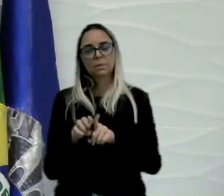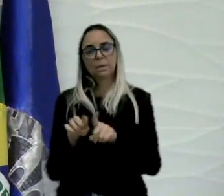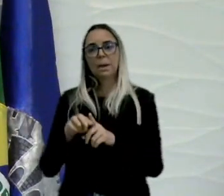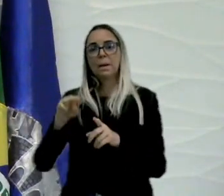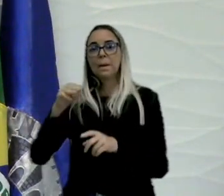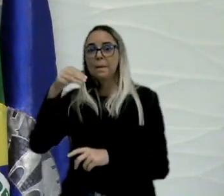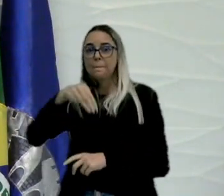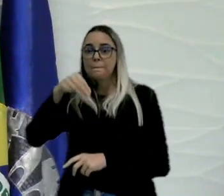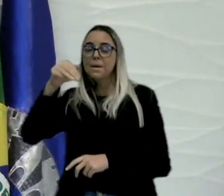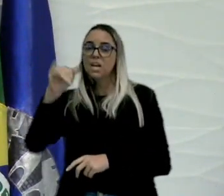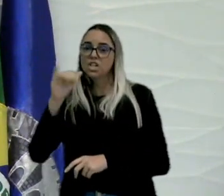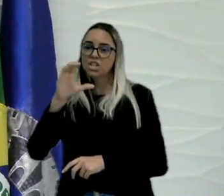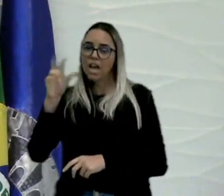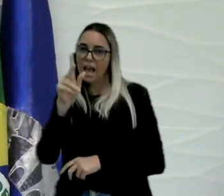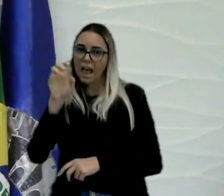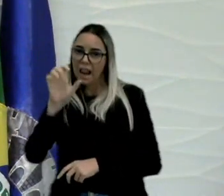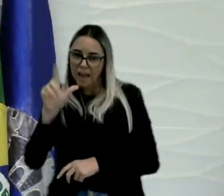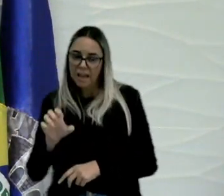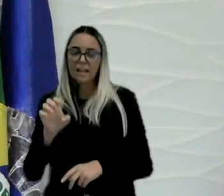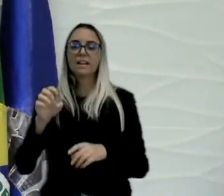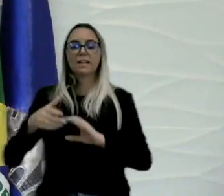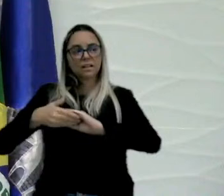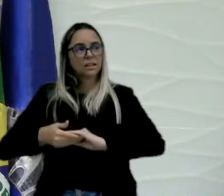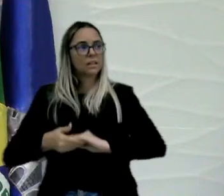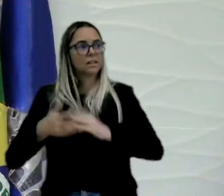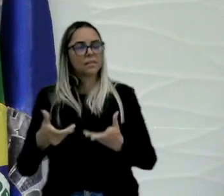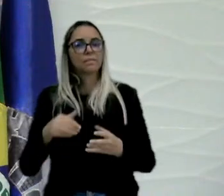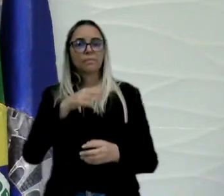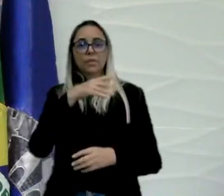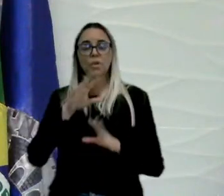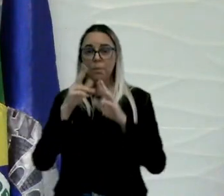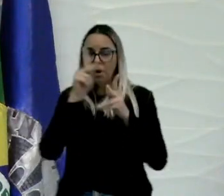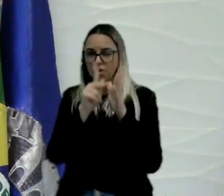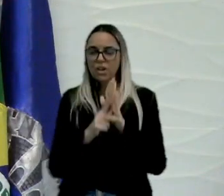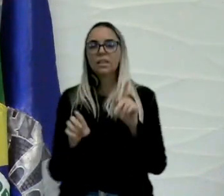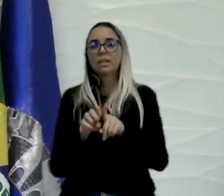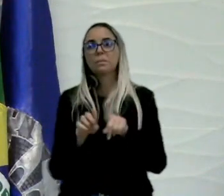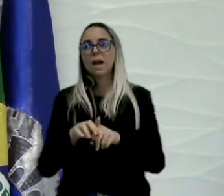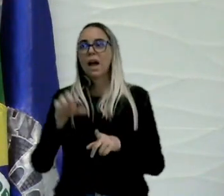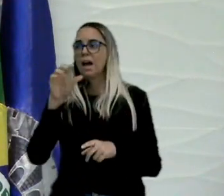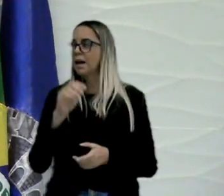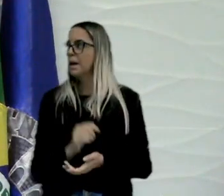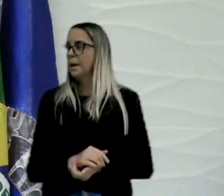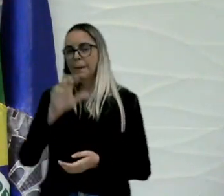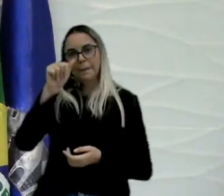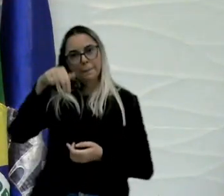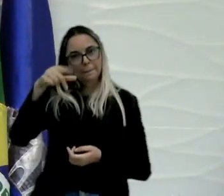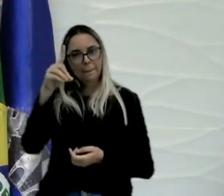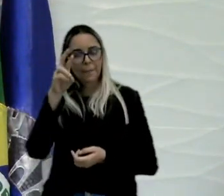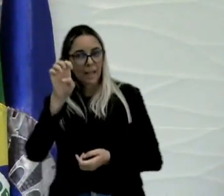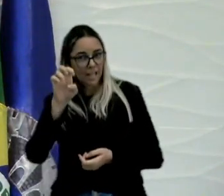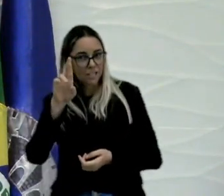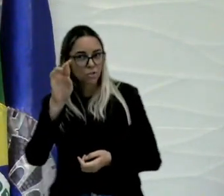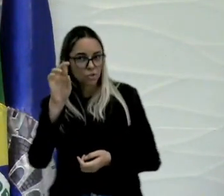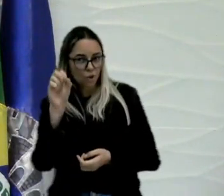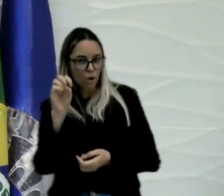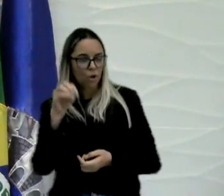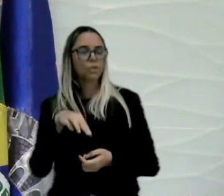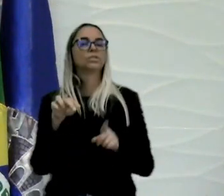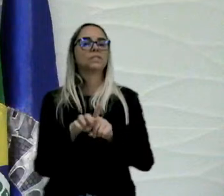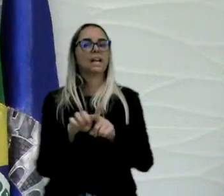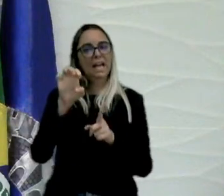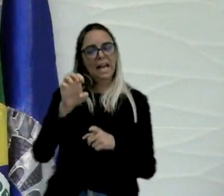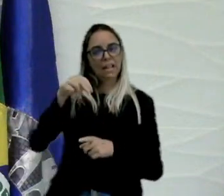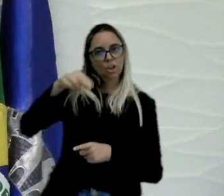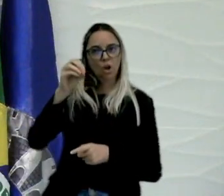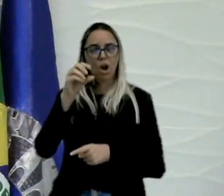Clara vamos conversar Aurélio Cavalcante Construtor Anderson da empresa vivar seu enoc do CCI